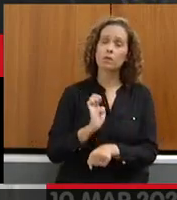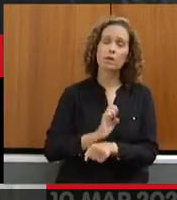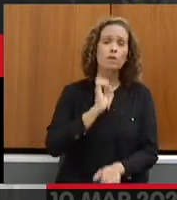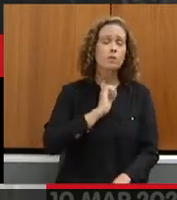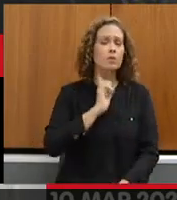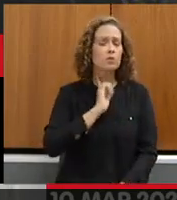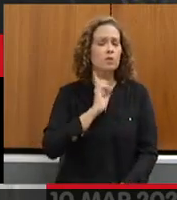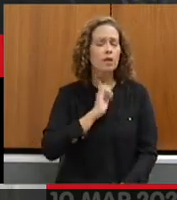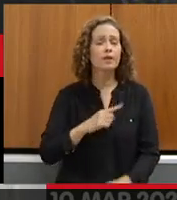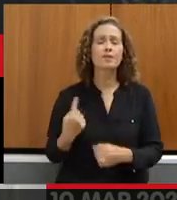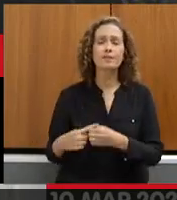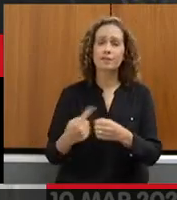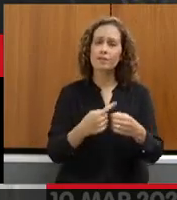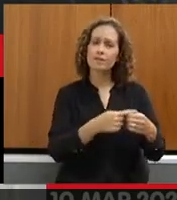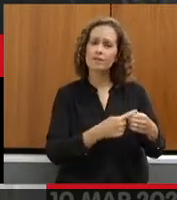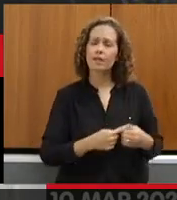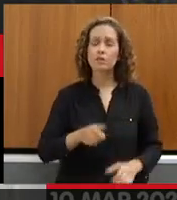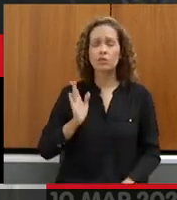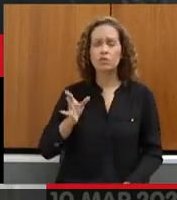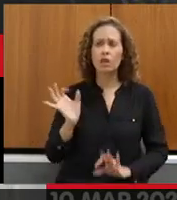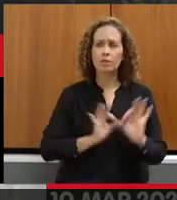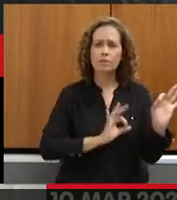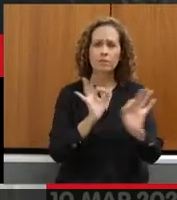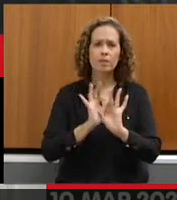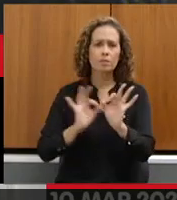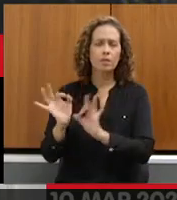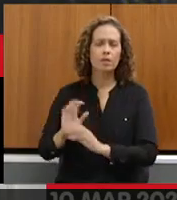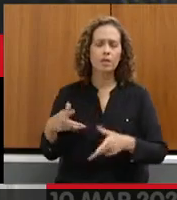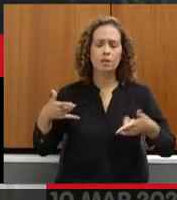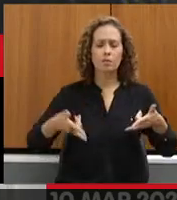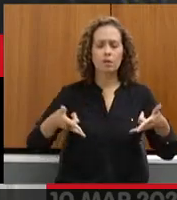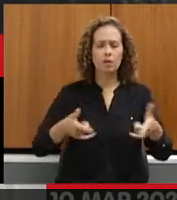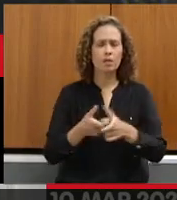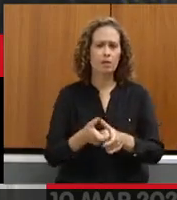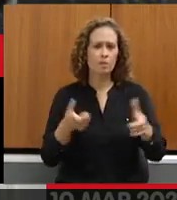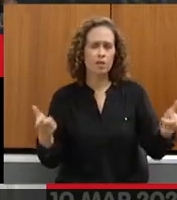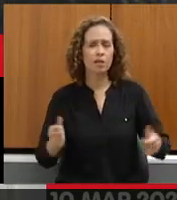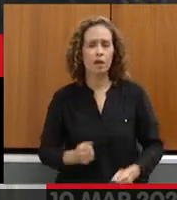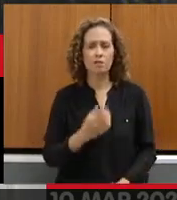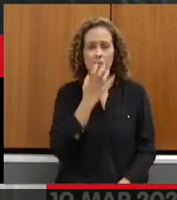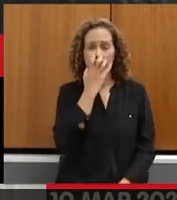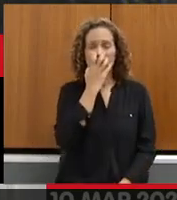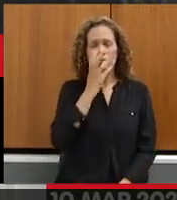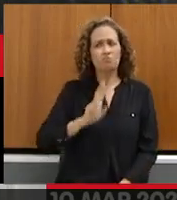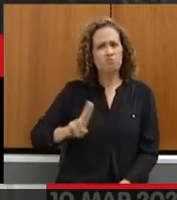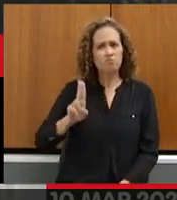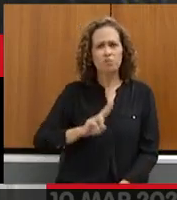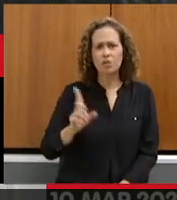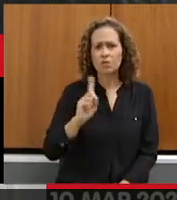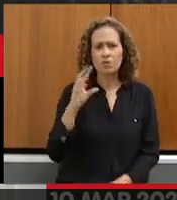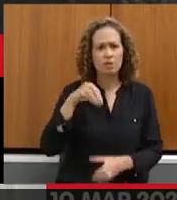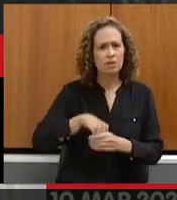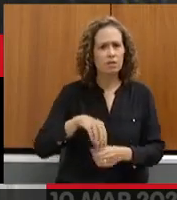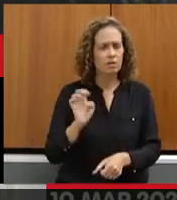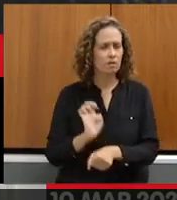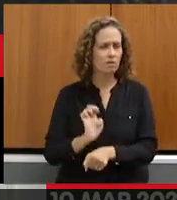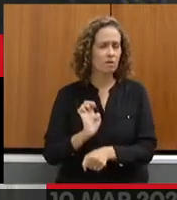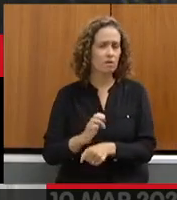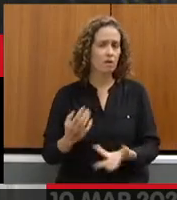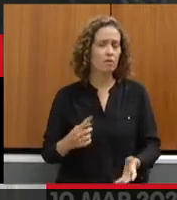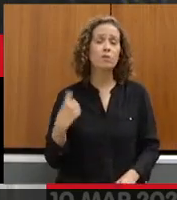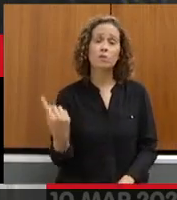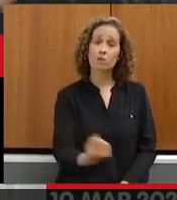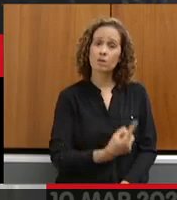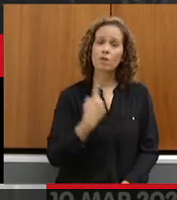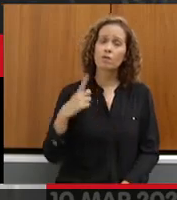Gerais cidade que estão preparados para comprar aumentar o leito respiradores sem utilização no estado e